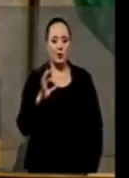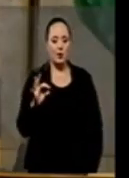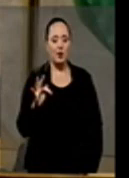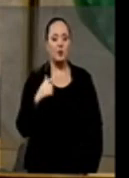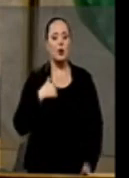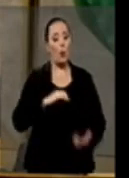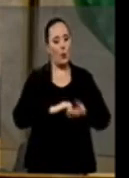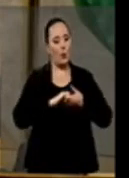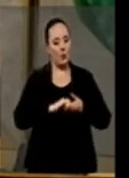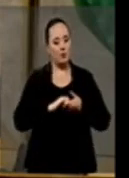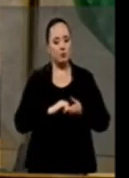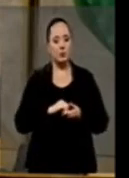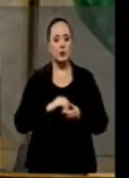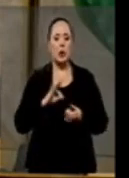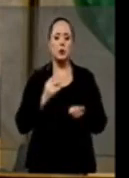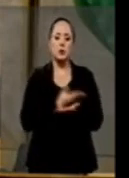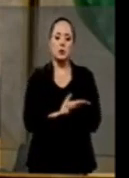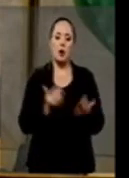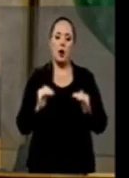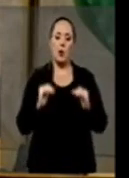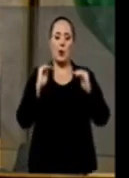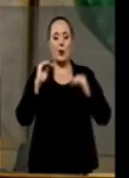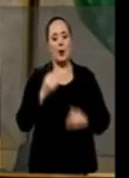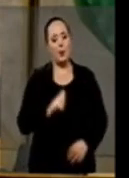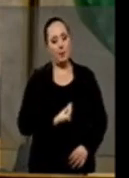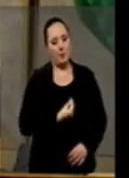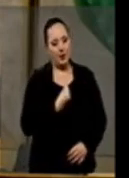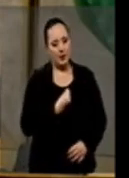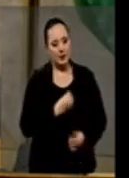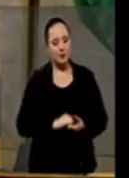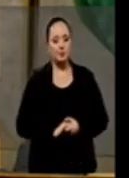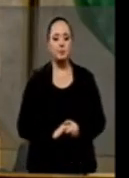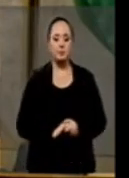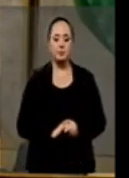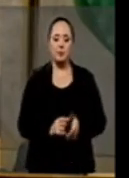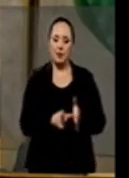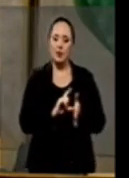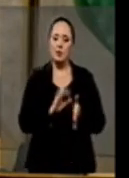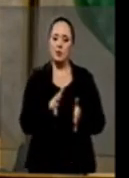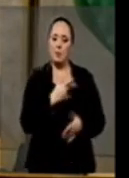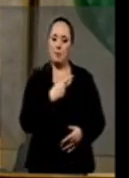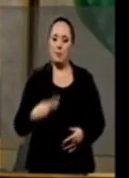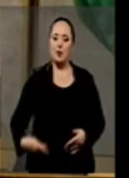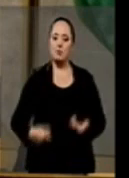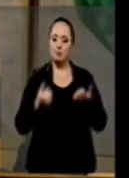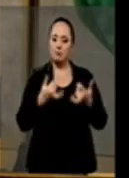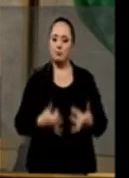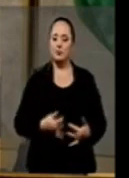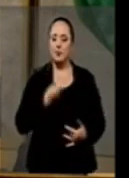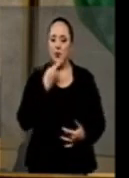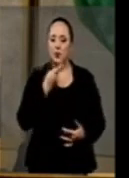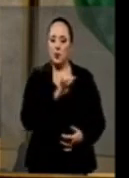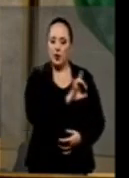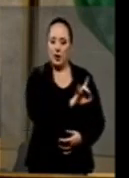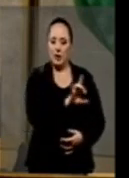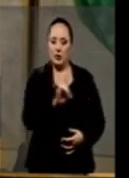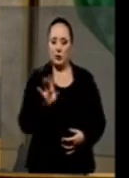quem cumprimento todas as autoridades presentes já referidas pelo presidente da corte